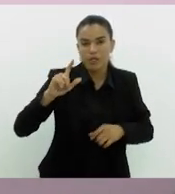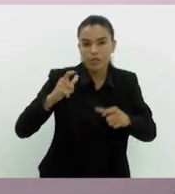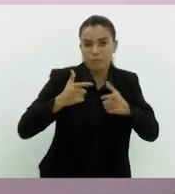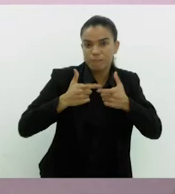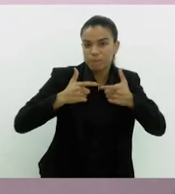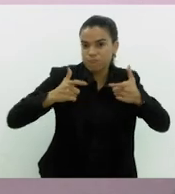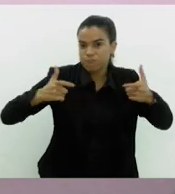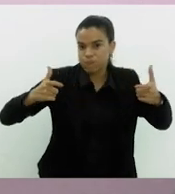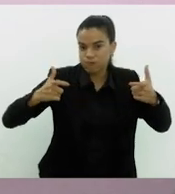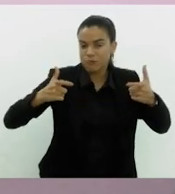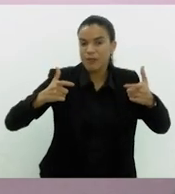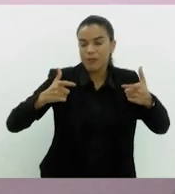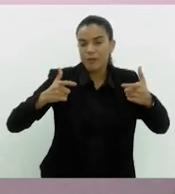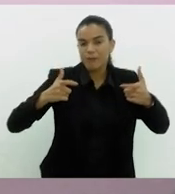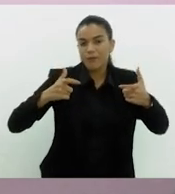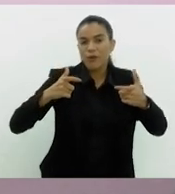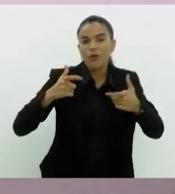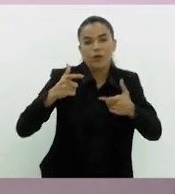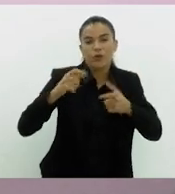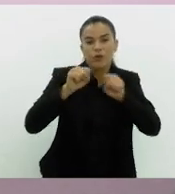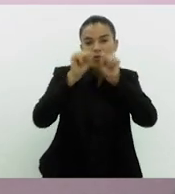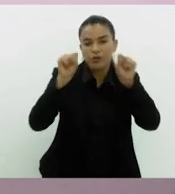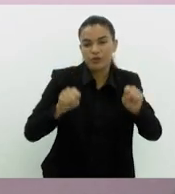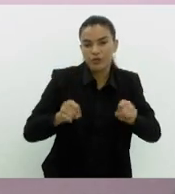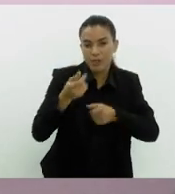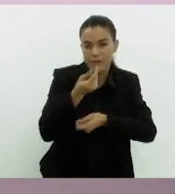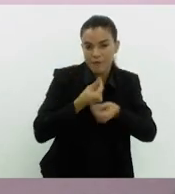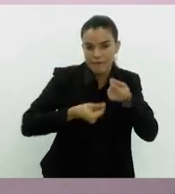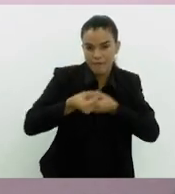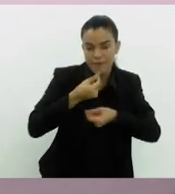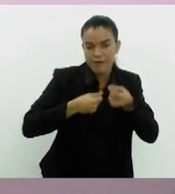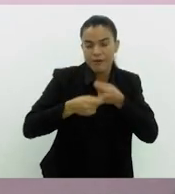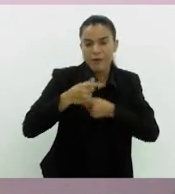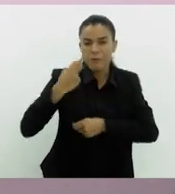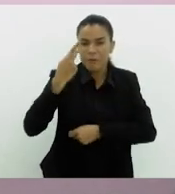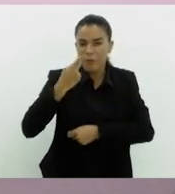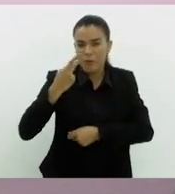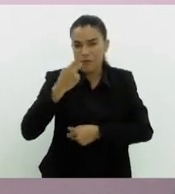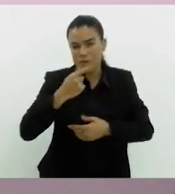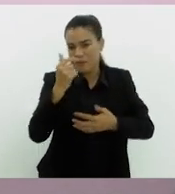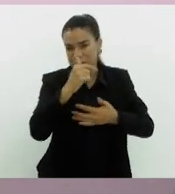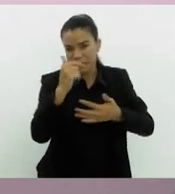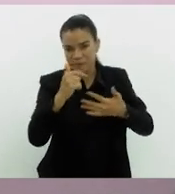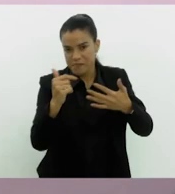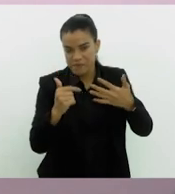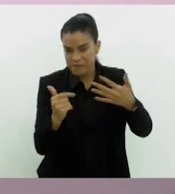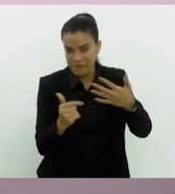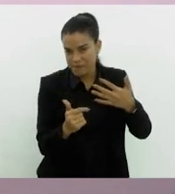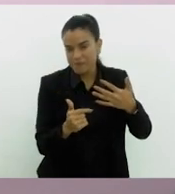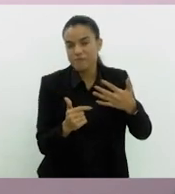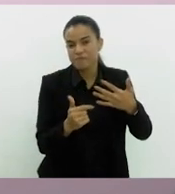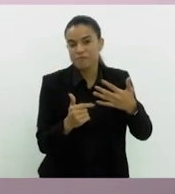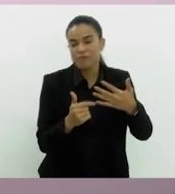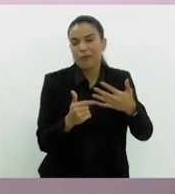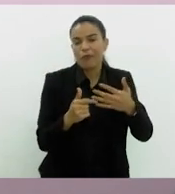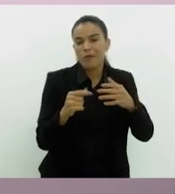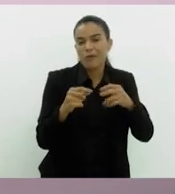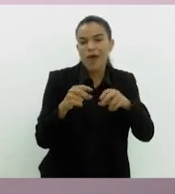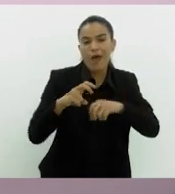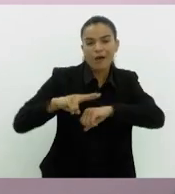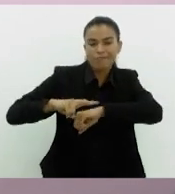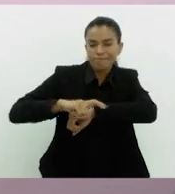políticas do sistema financeiro internacional, as políticas, enfim, né, da